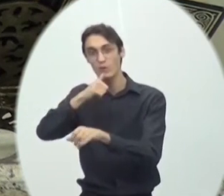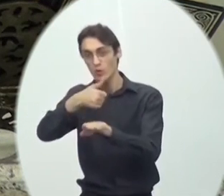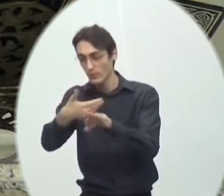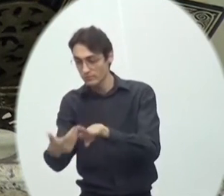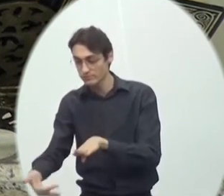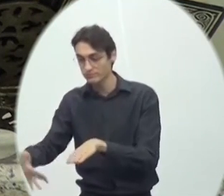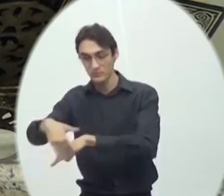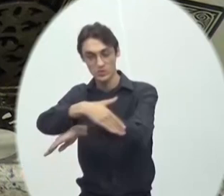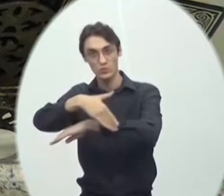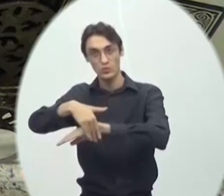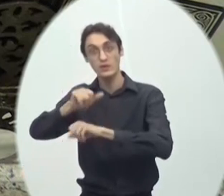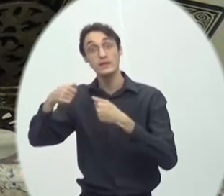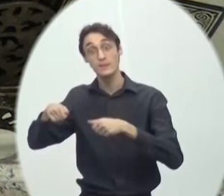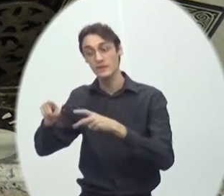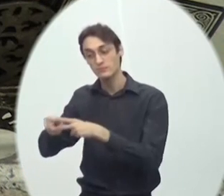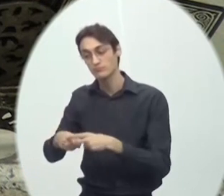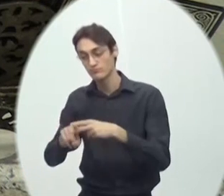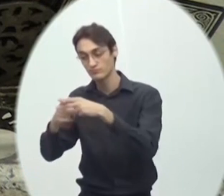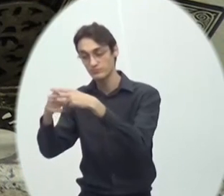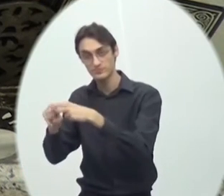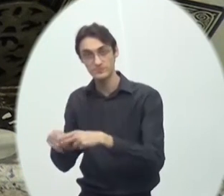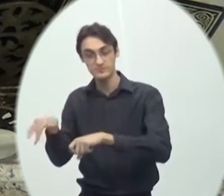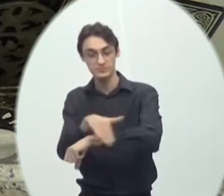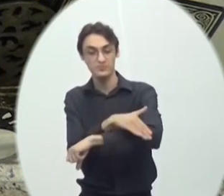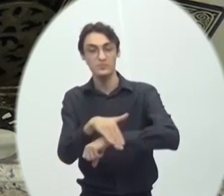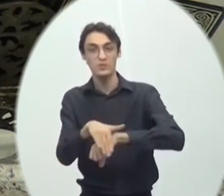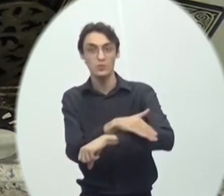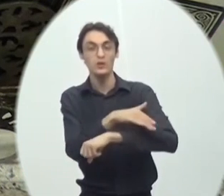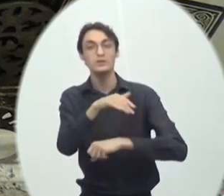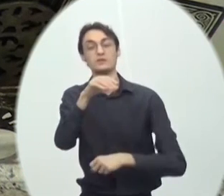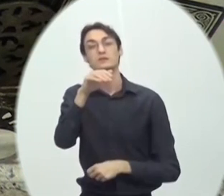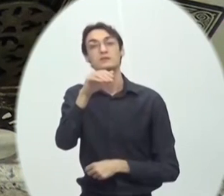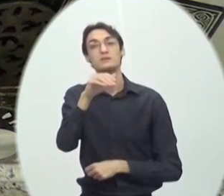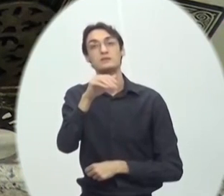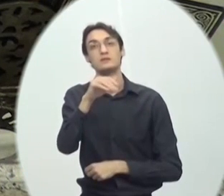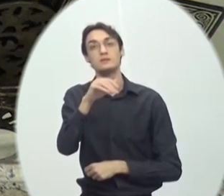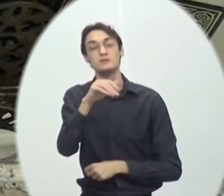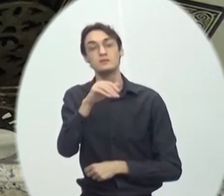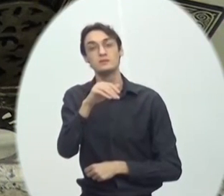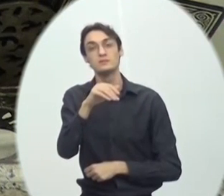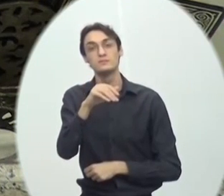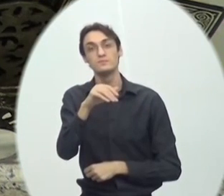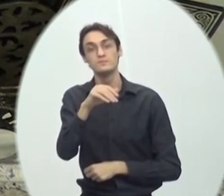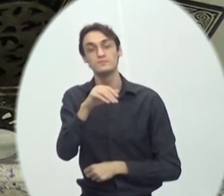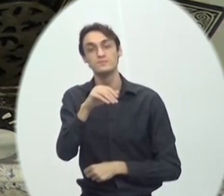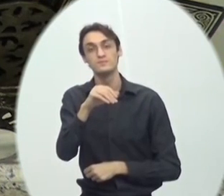de tampa e manutenção de boca de lobo, localizada na rua